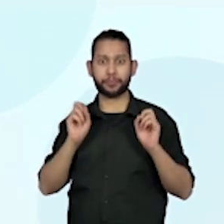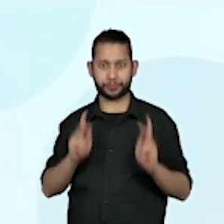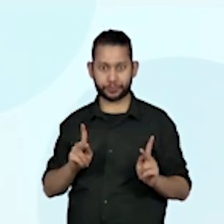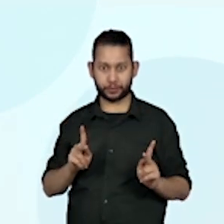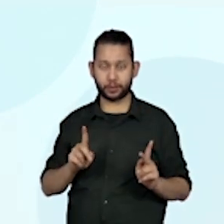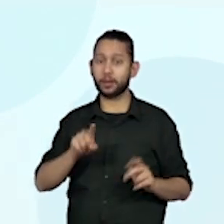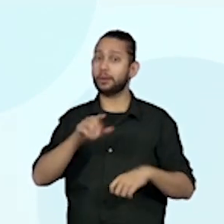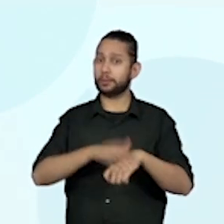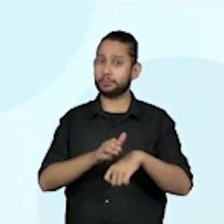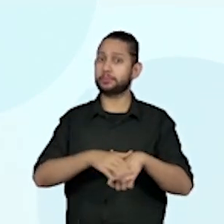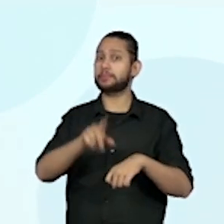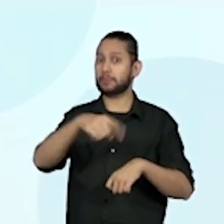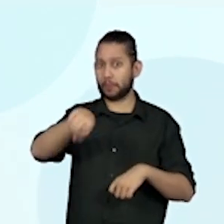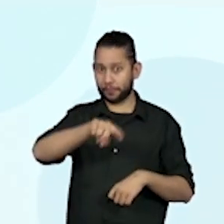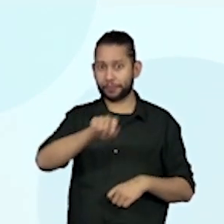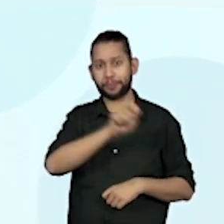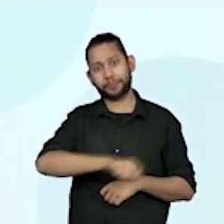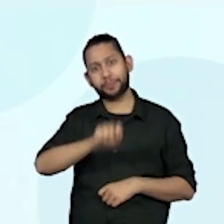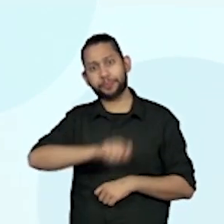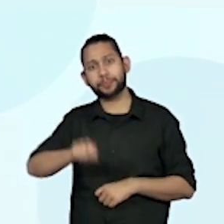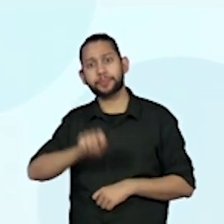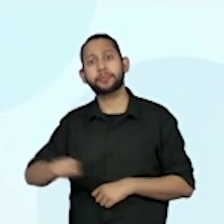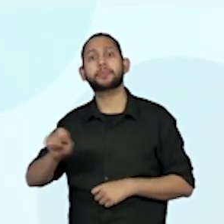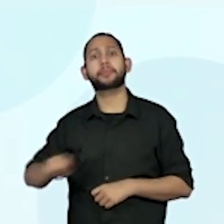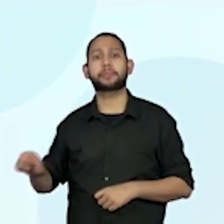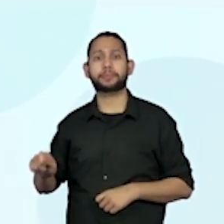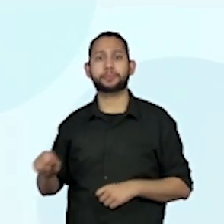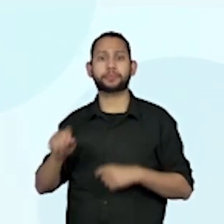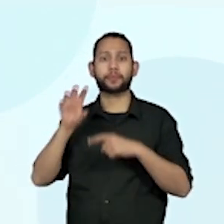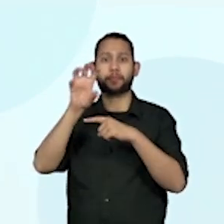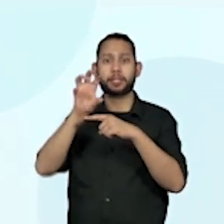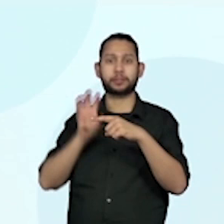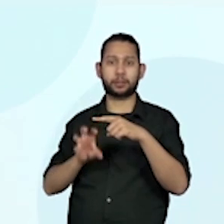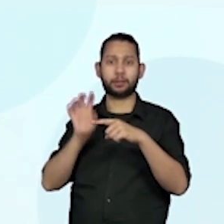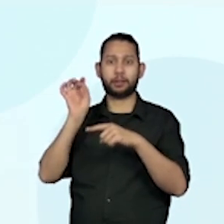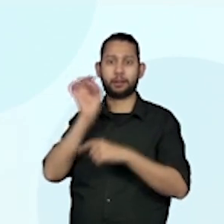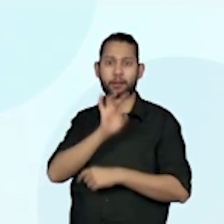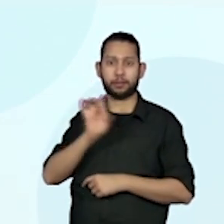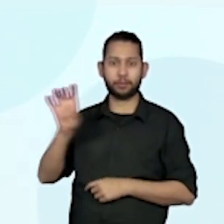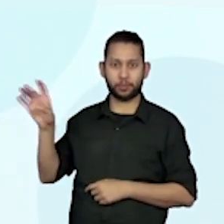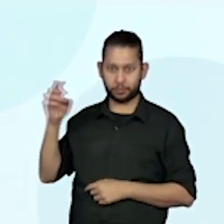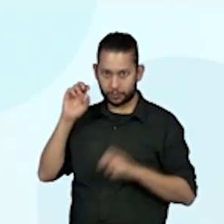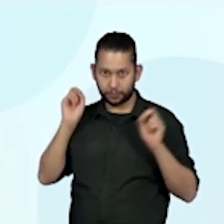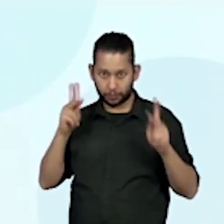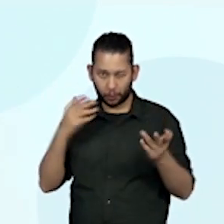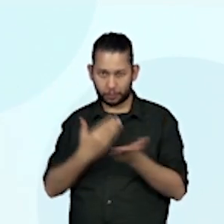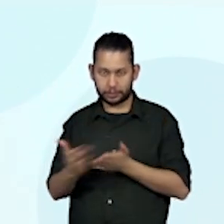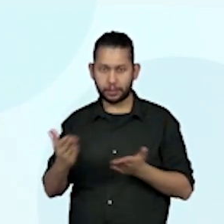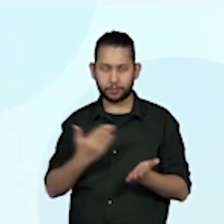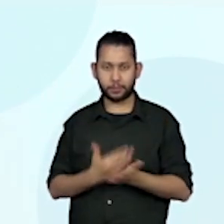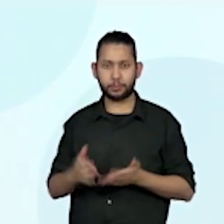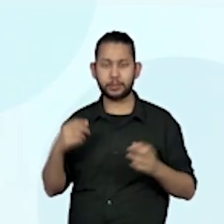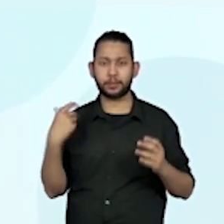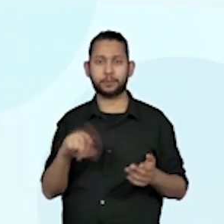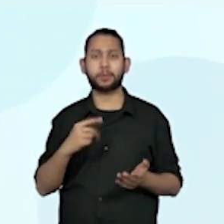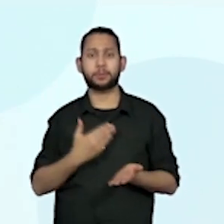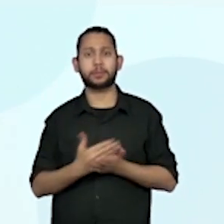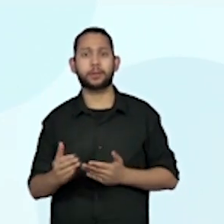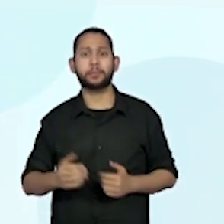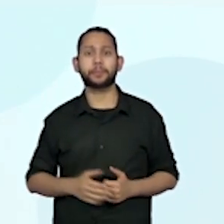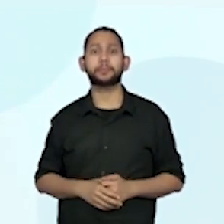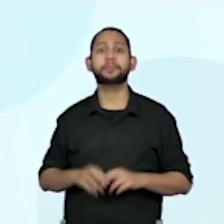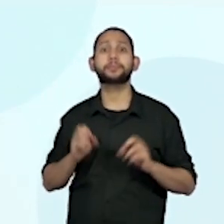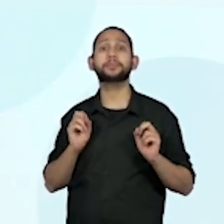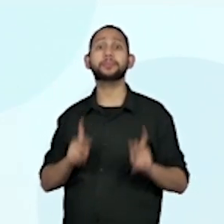vocês vão escrever por extenso essas frações aqui abaixo. Tá? Vamos lá, pessoal? Vamos fazer isso junto?